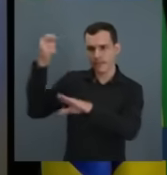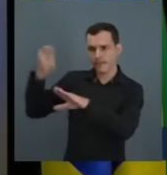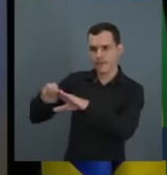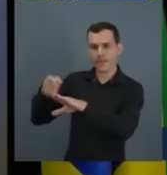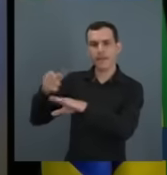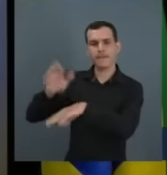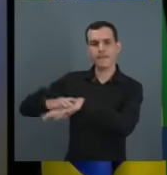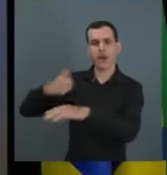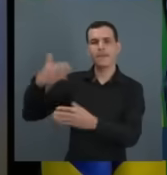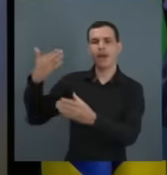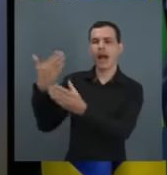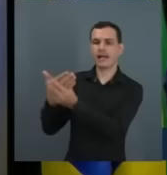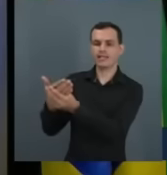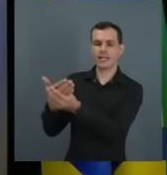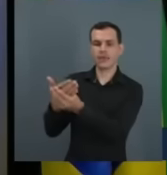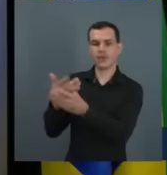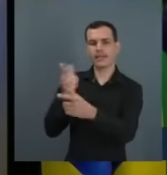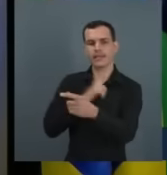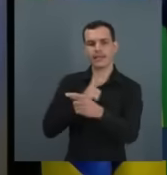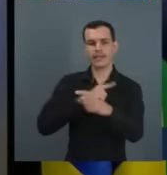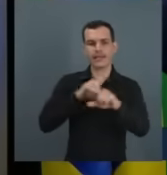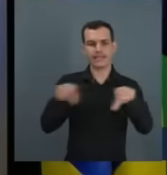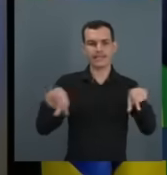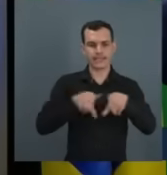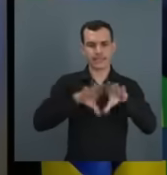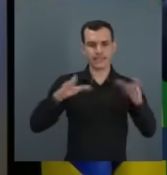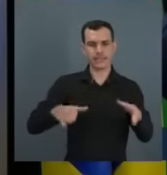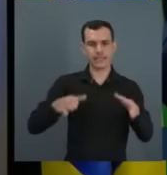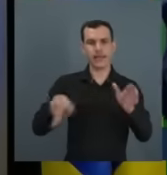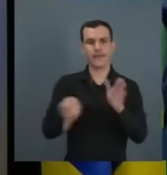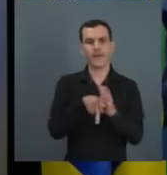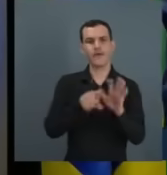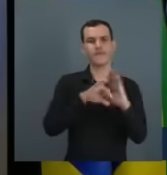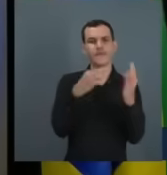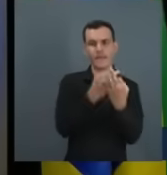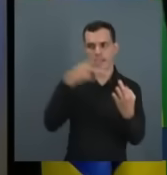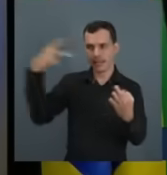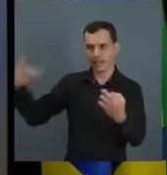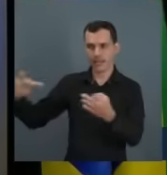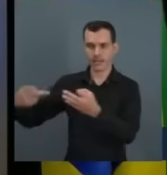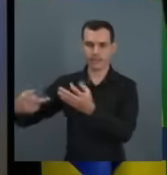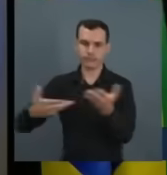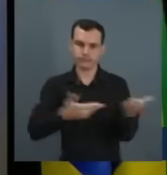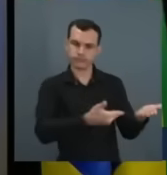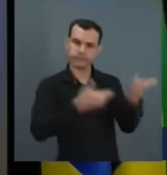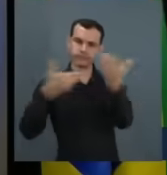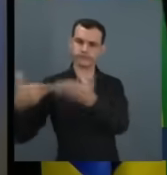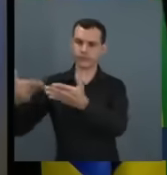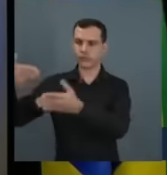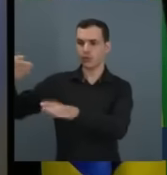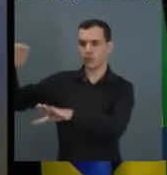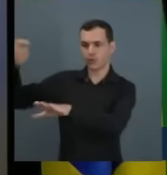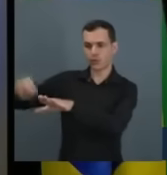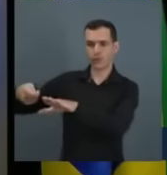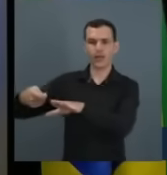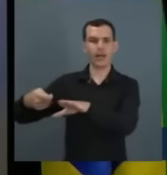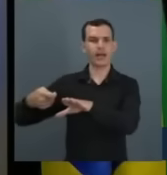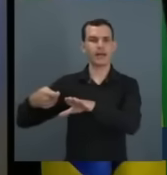ações movidas por escritórios de advocacia de seus familiares, e aí a gente sabe qual foi o